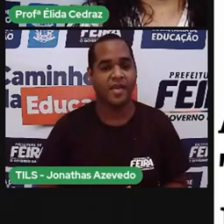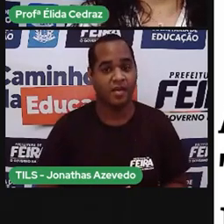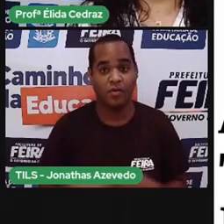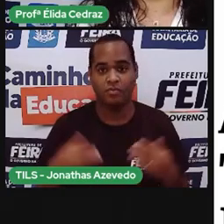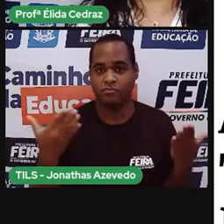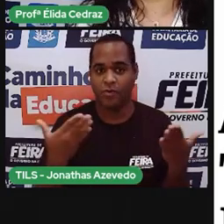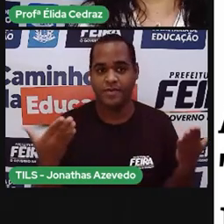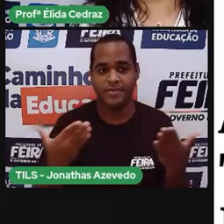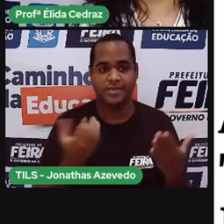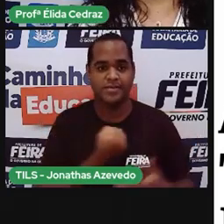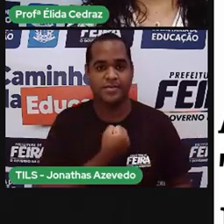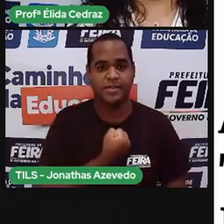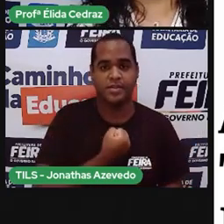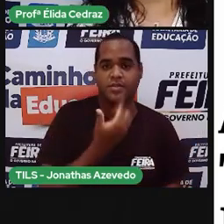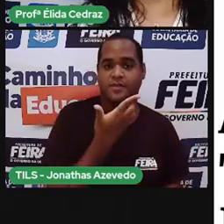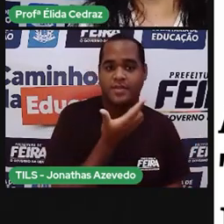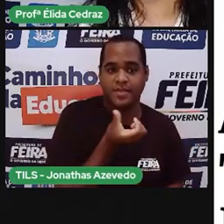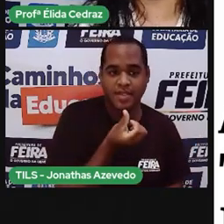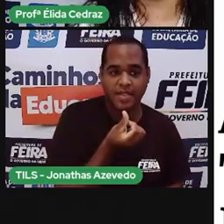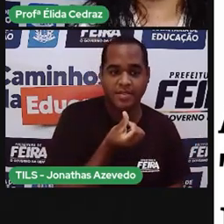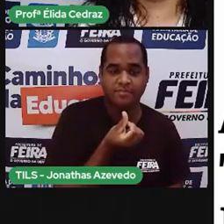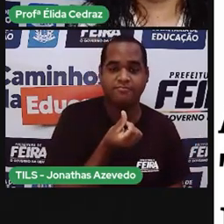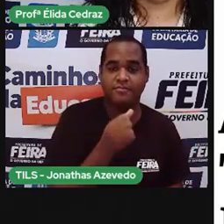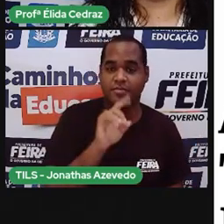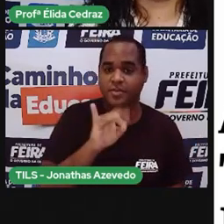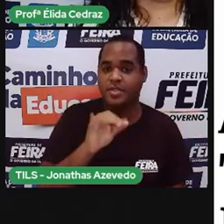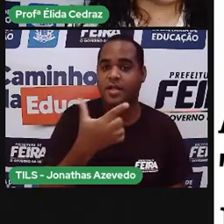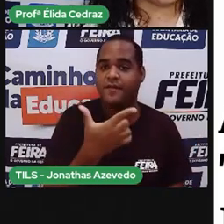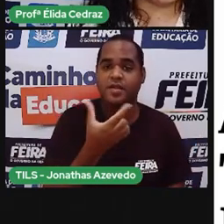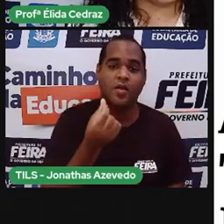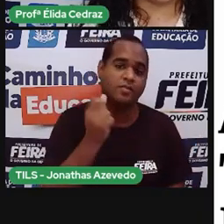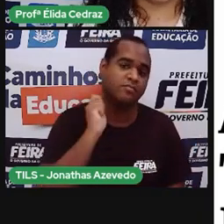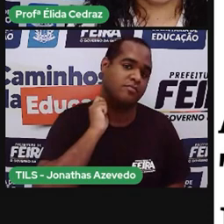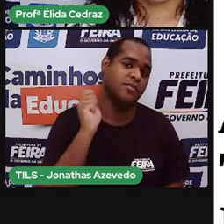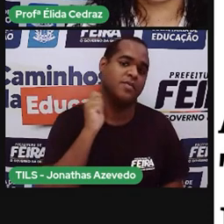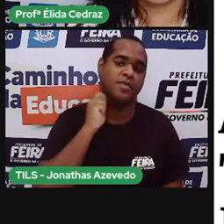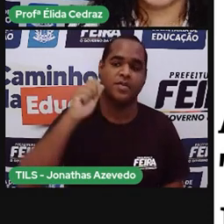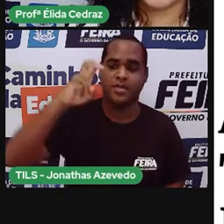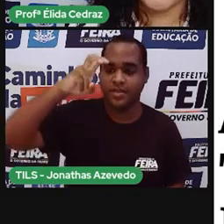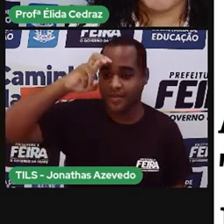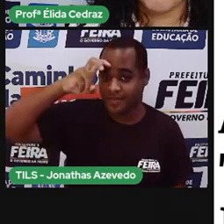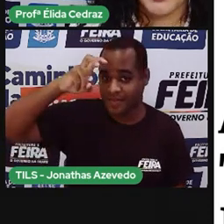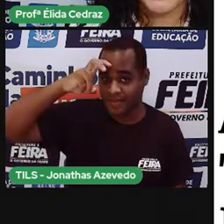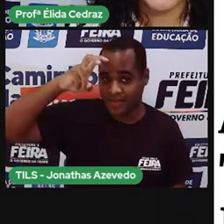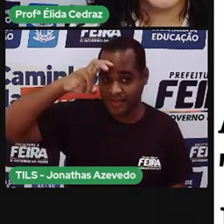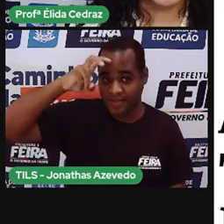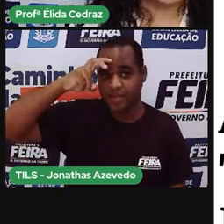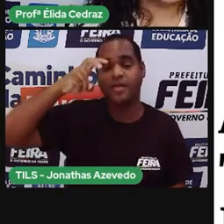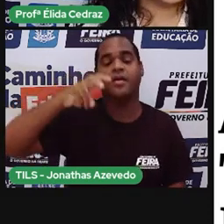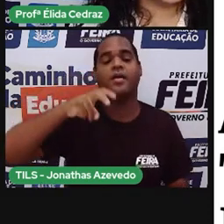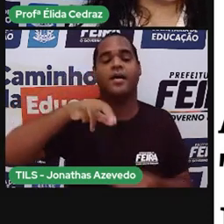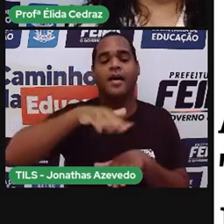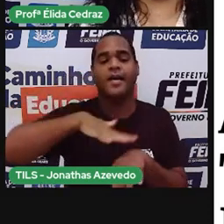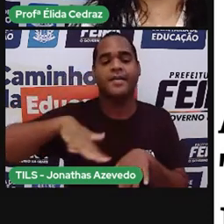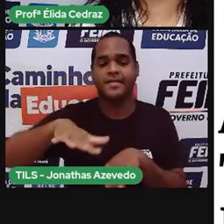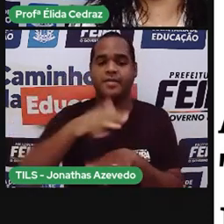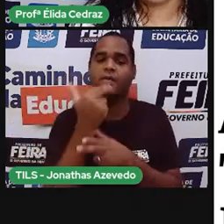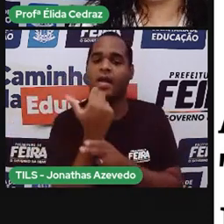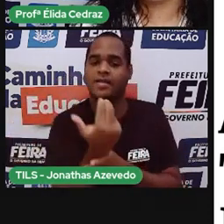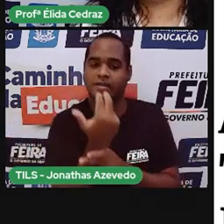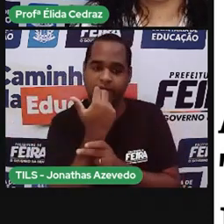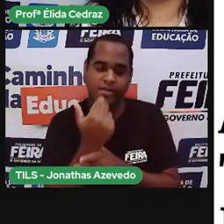Hoje a aula é 26, dia 29 de abril, uma quinta-feira. E a área